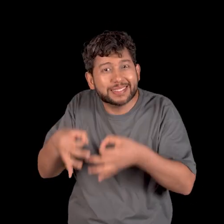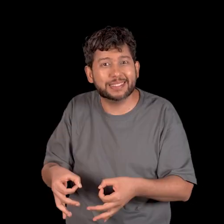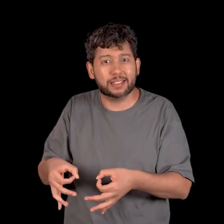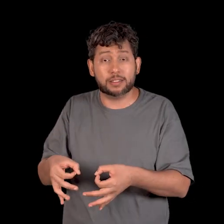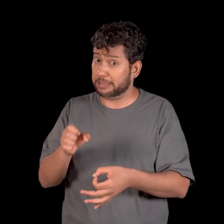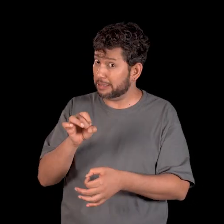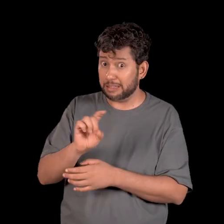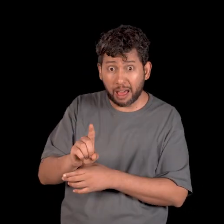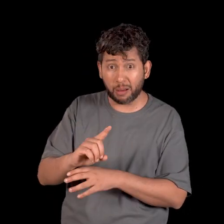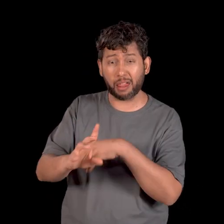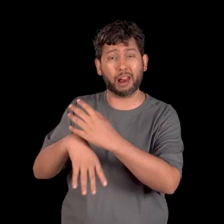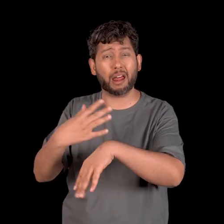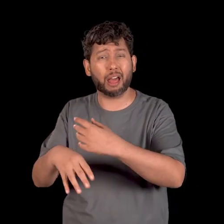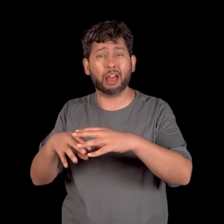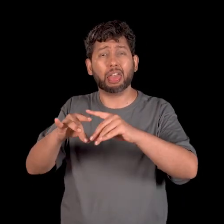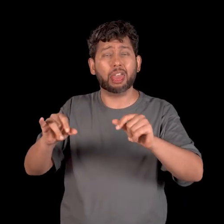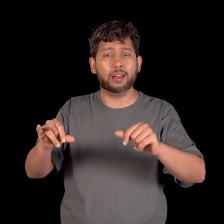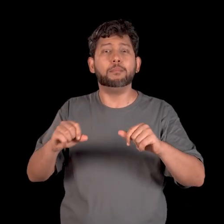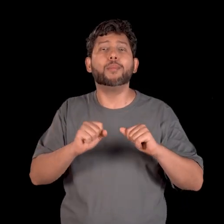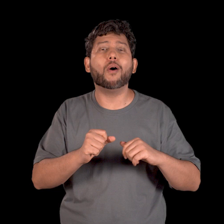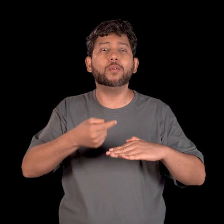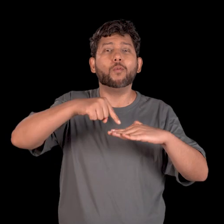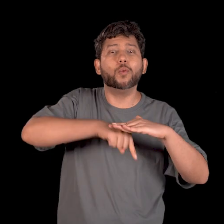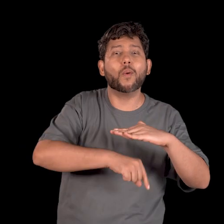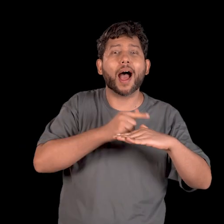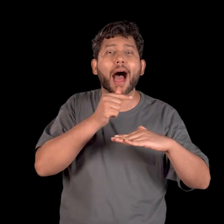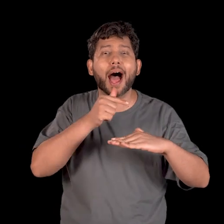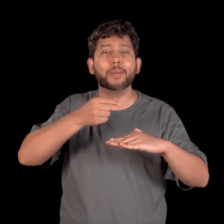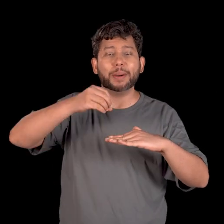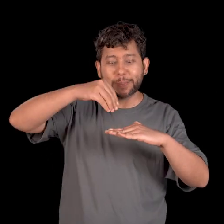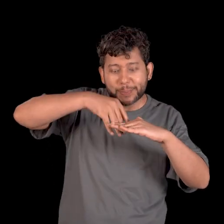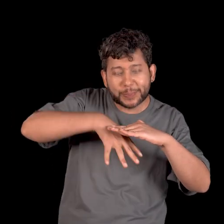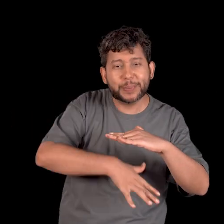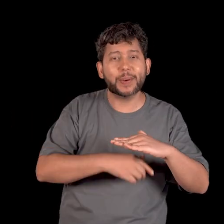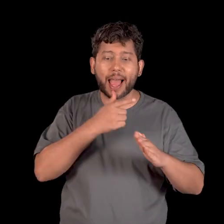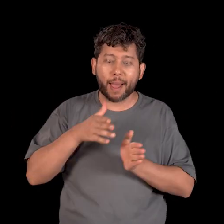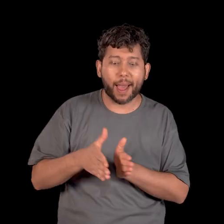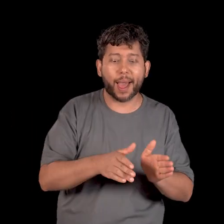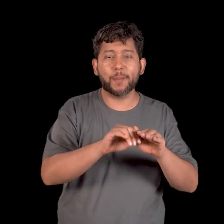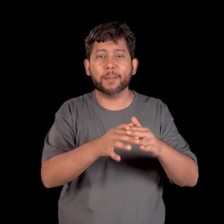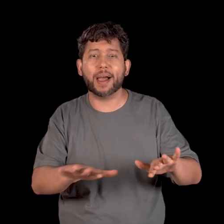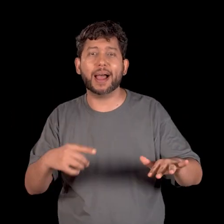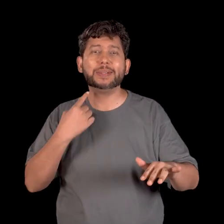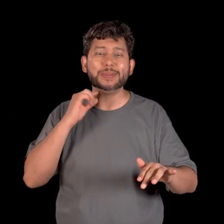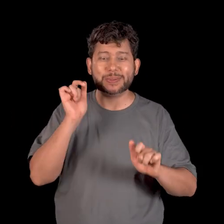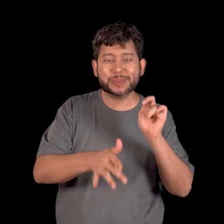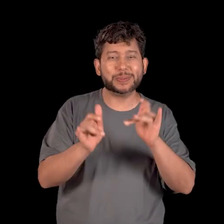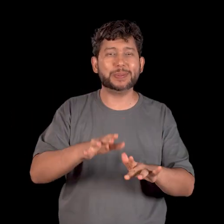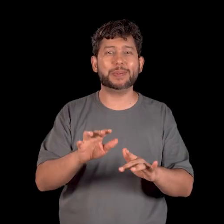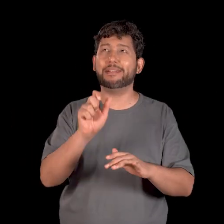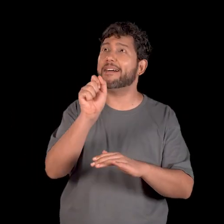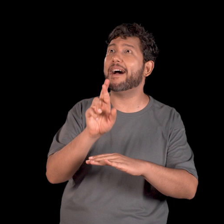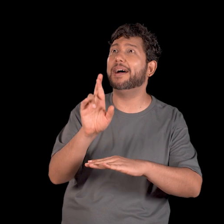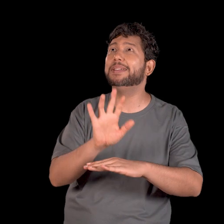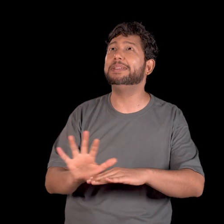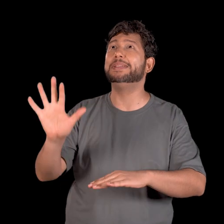se não for descartado da maneira correta, pode acarretar, entre danos como a contaminação da água de rios, mares, lençóis